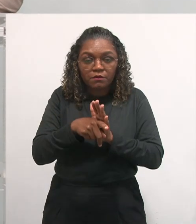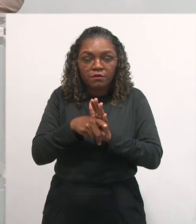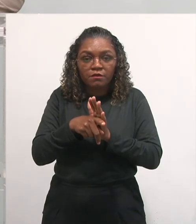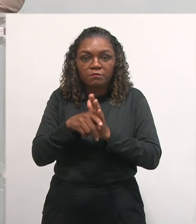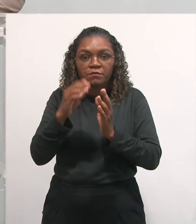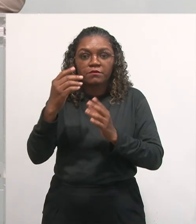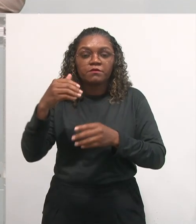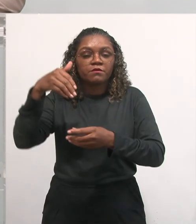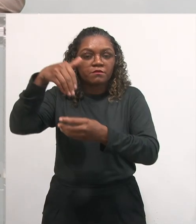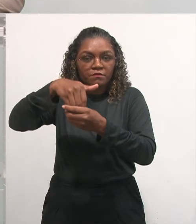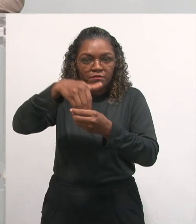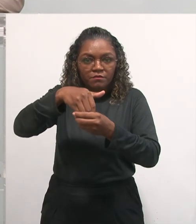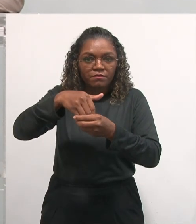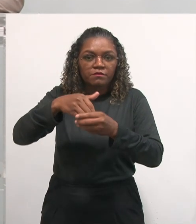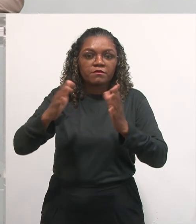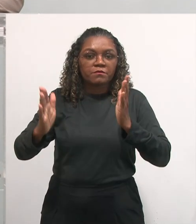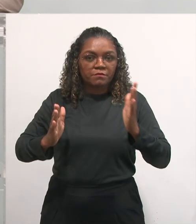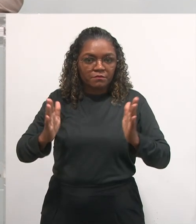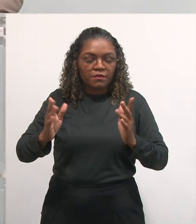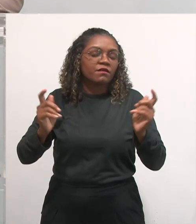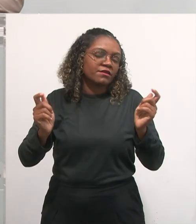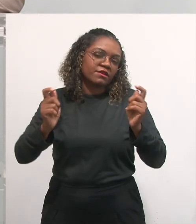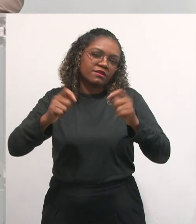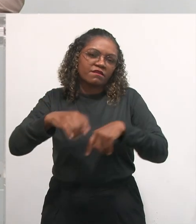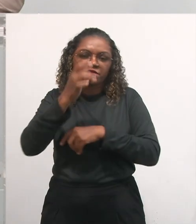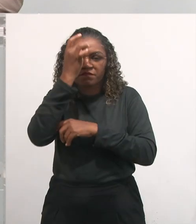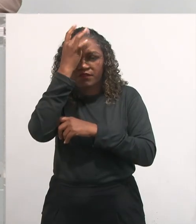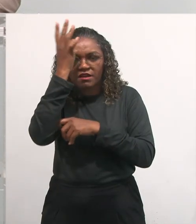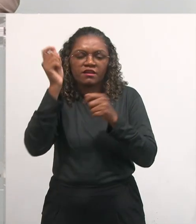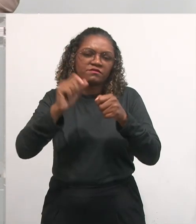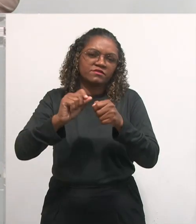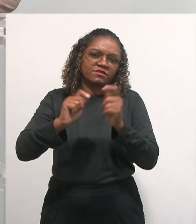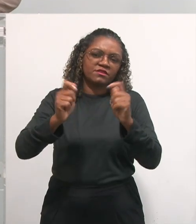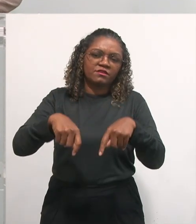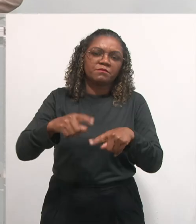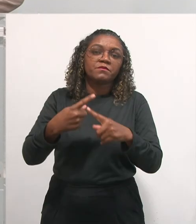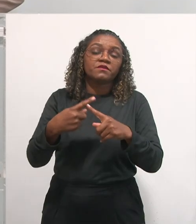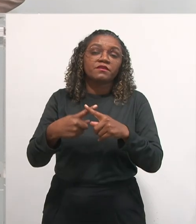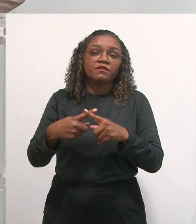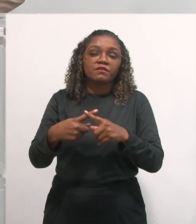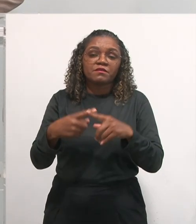dela é muito fácil, né? Então, você levantou as informações e os gráficos